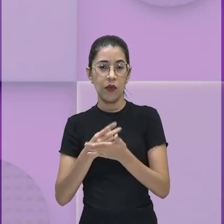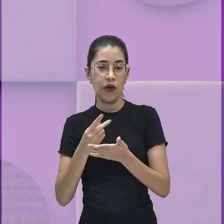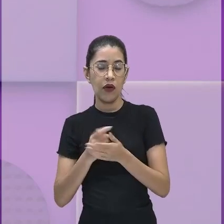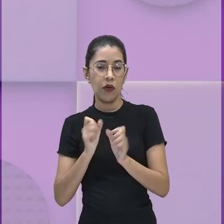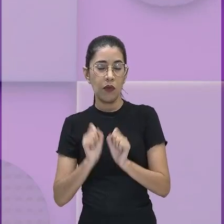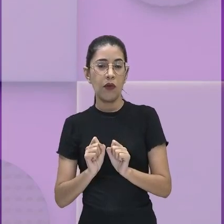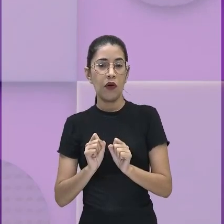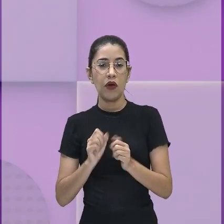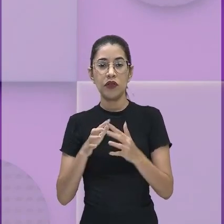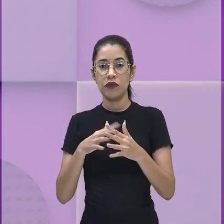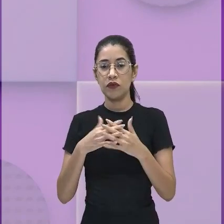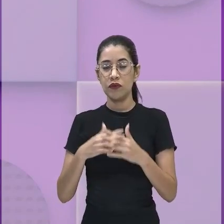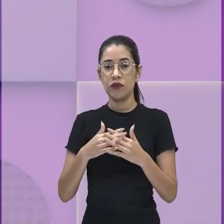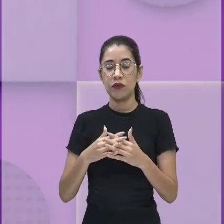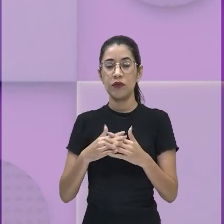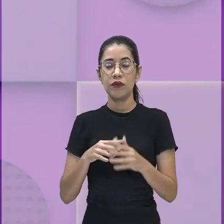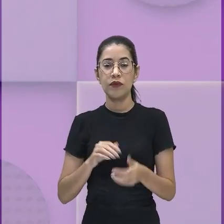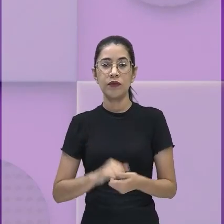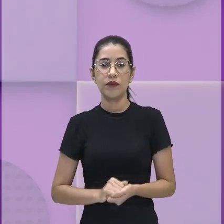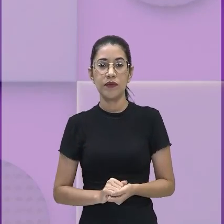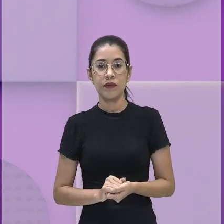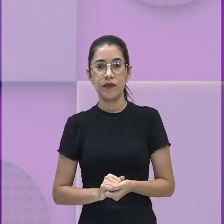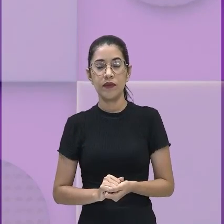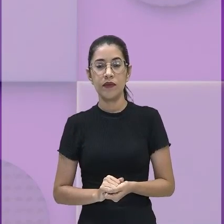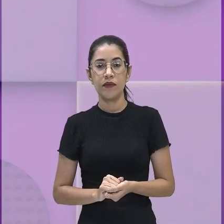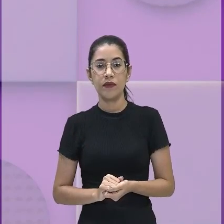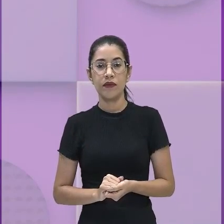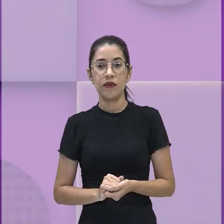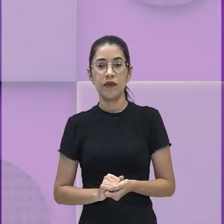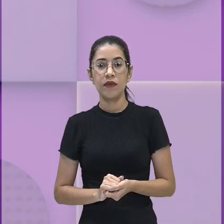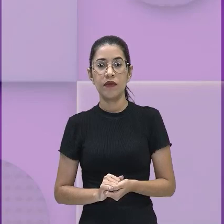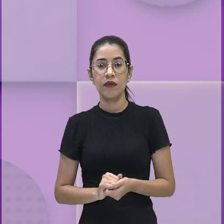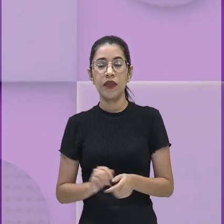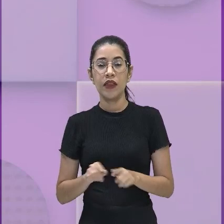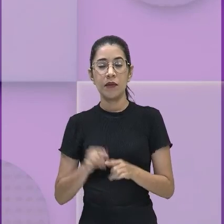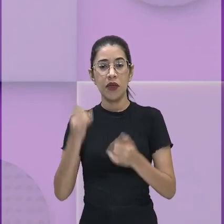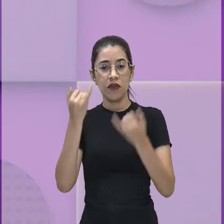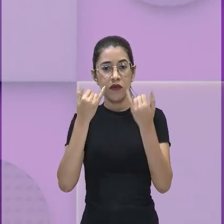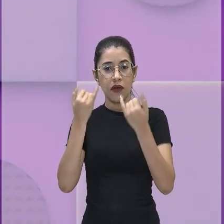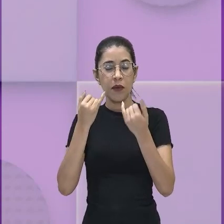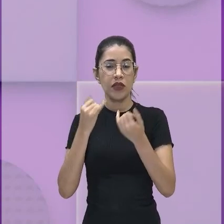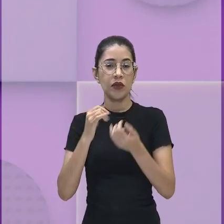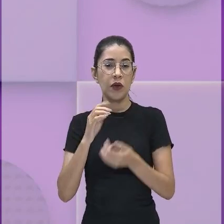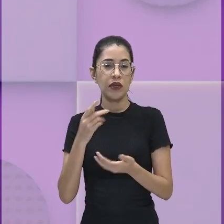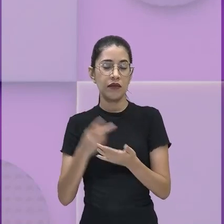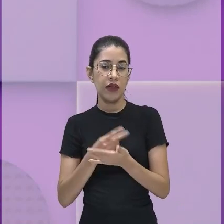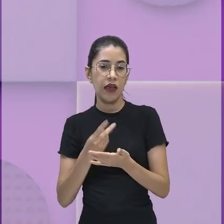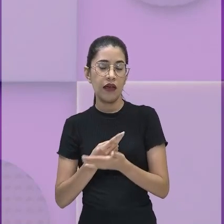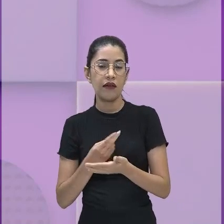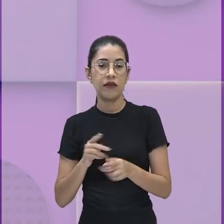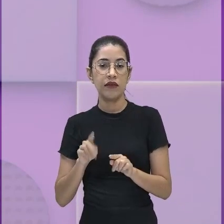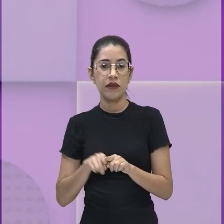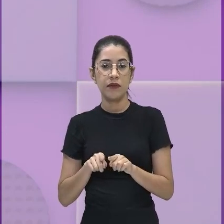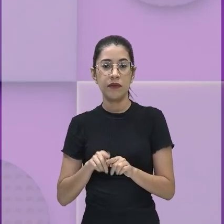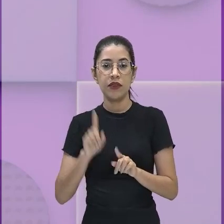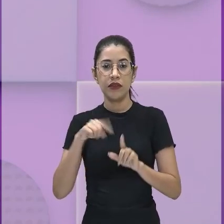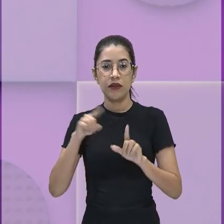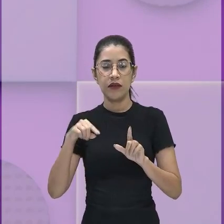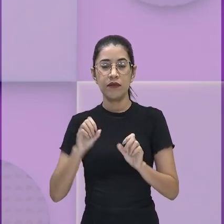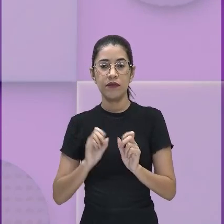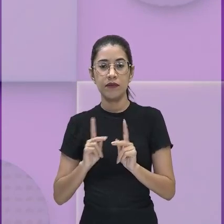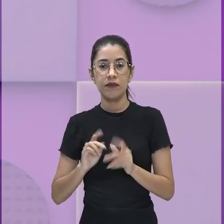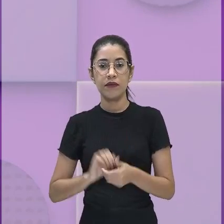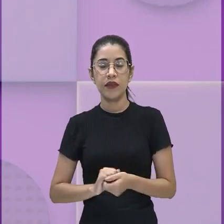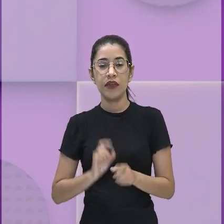podem nos levar a uma leitura errada ou informação, né, interpretação errada de gráficos.